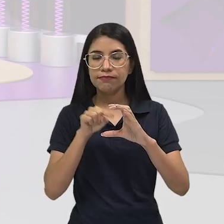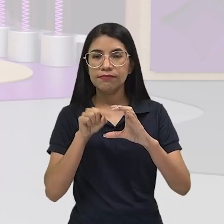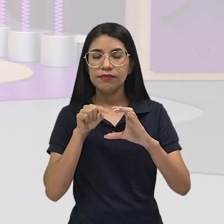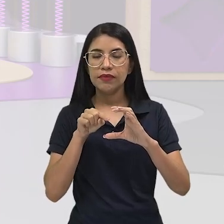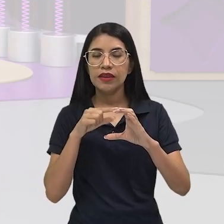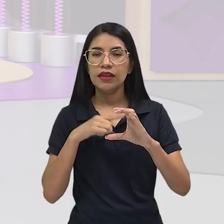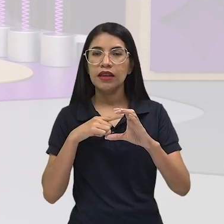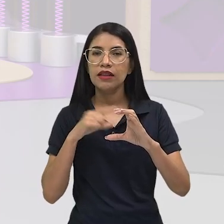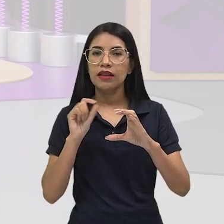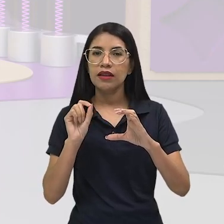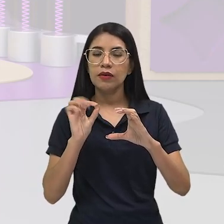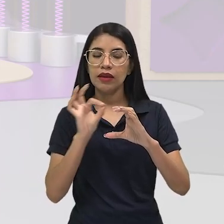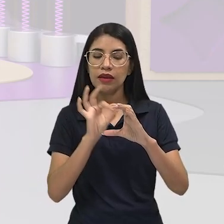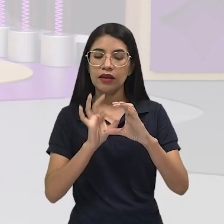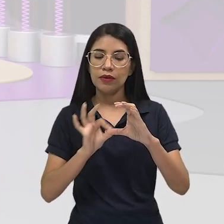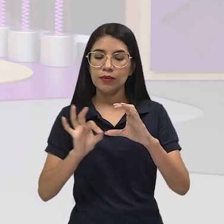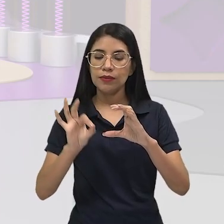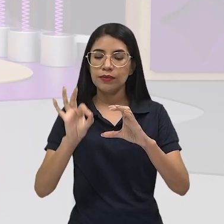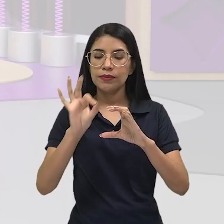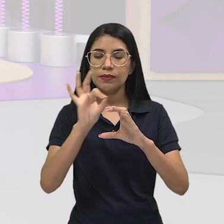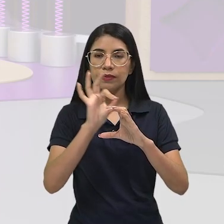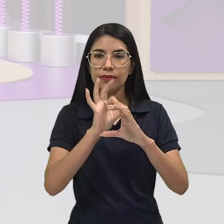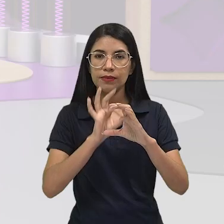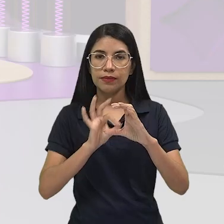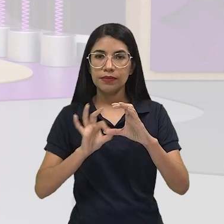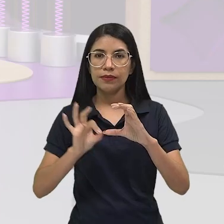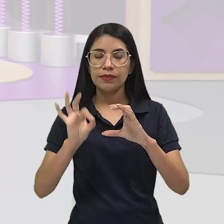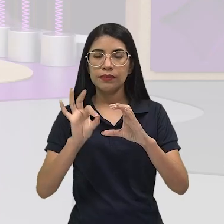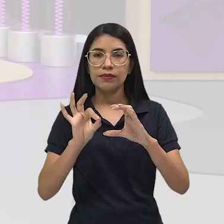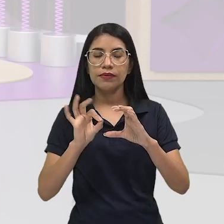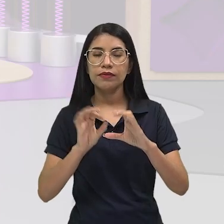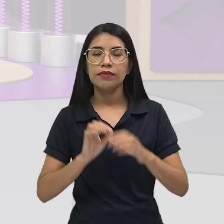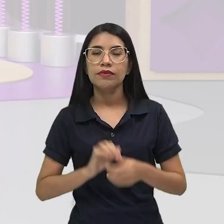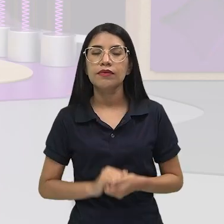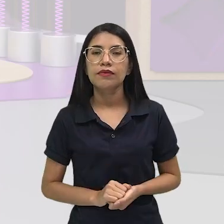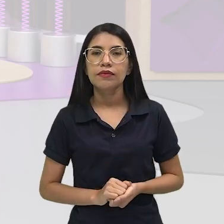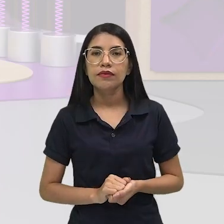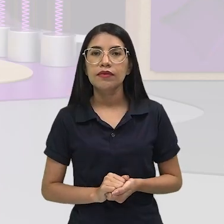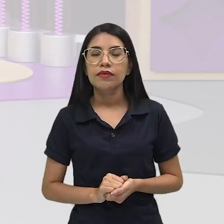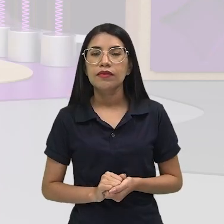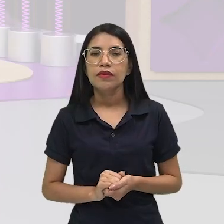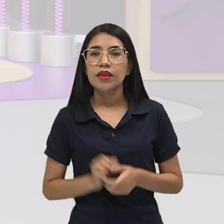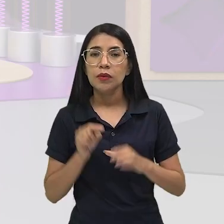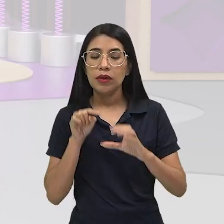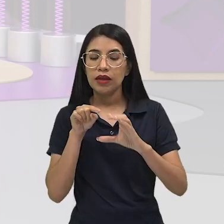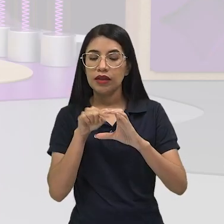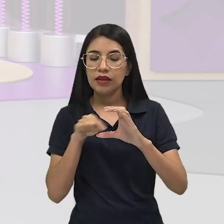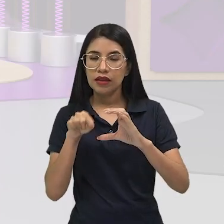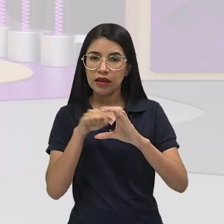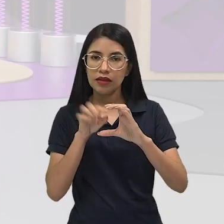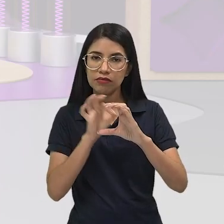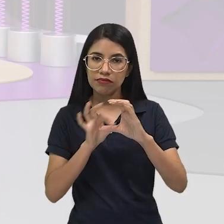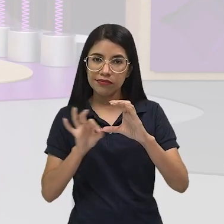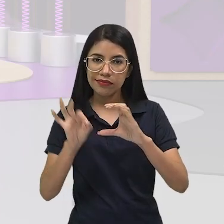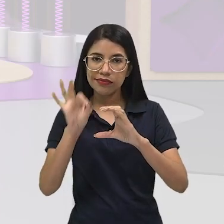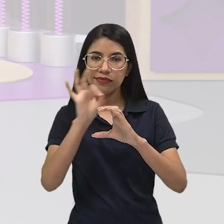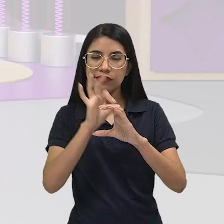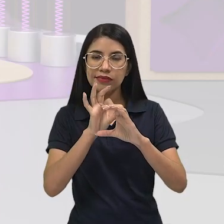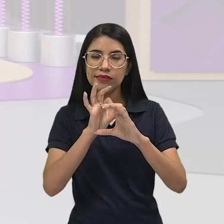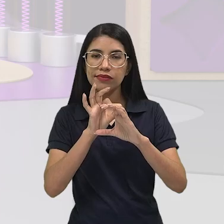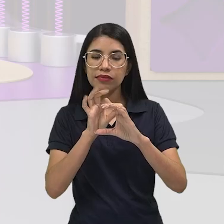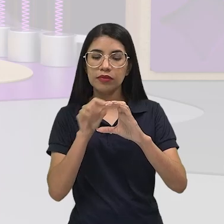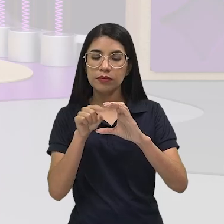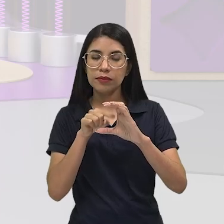que possui um contorno, né? Toda essa região interna que está contornada e que é o